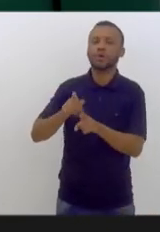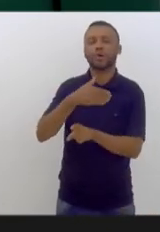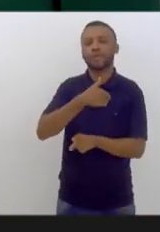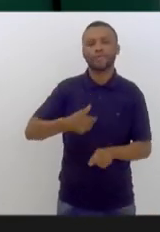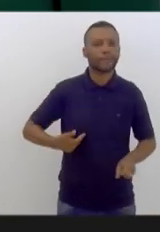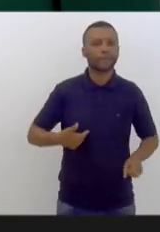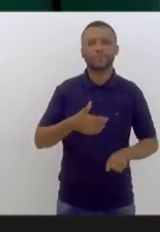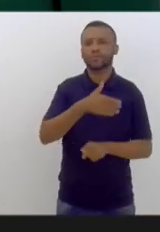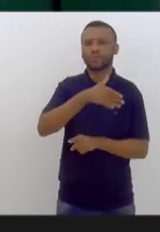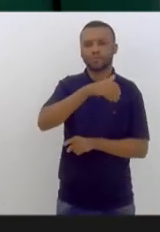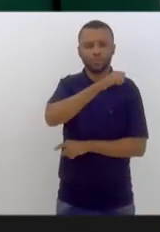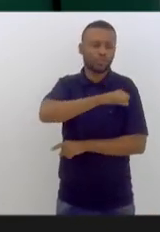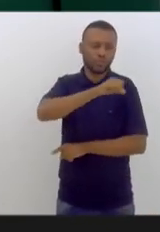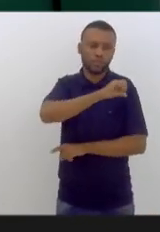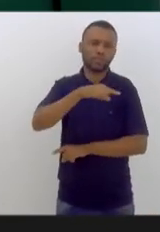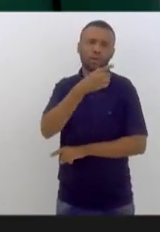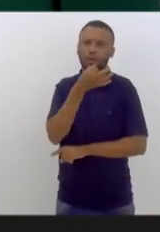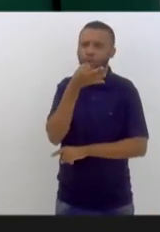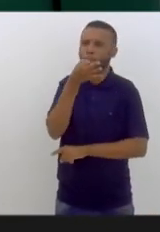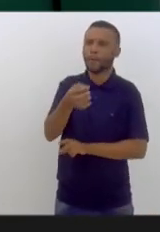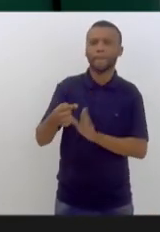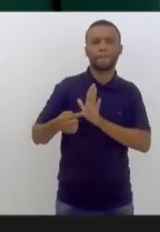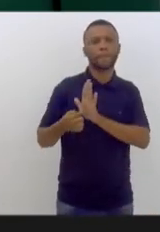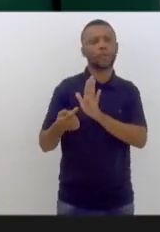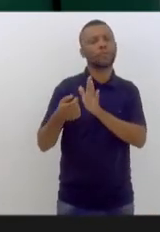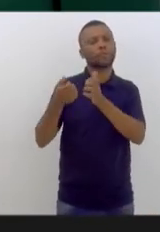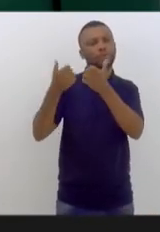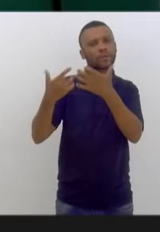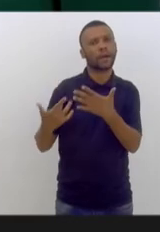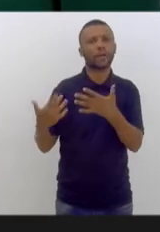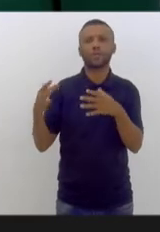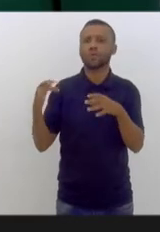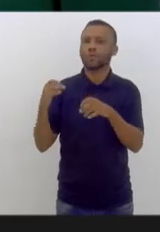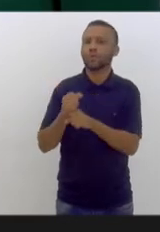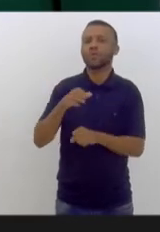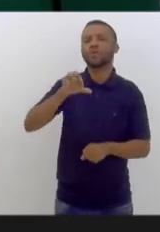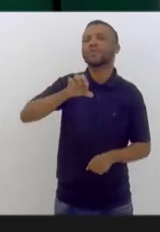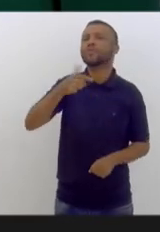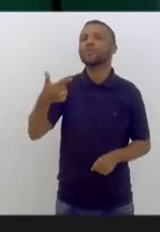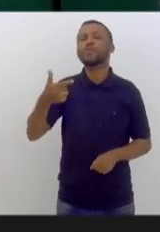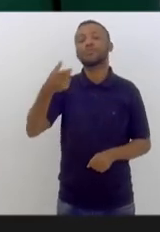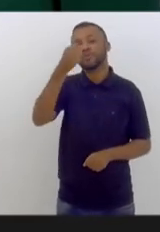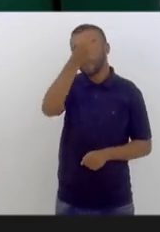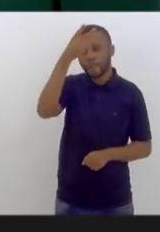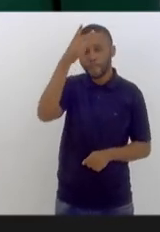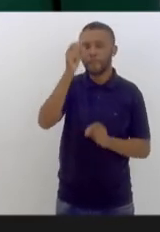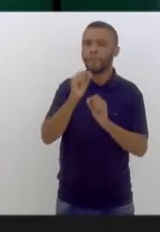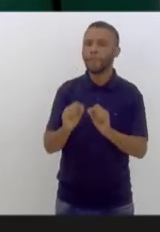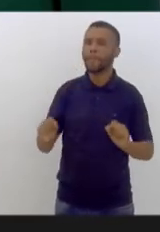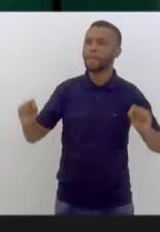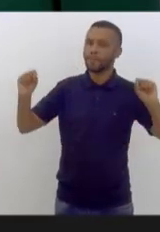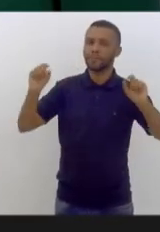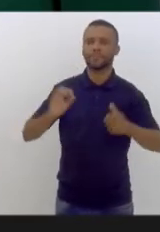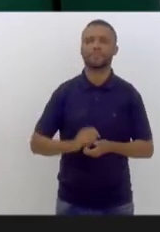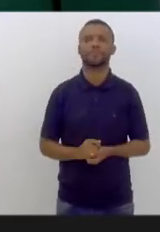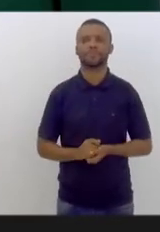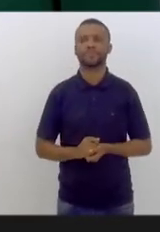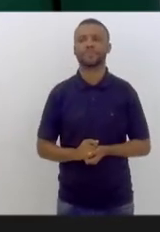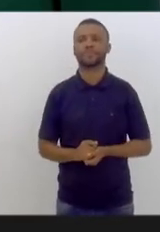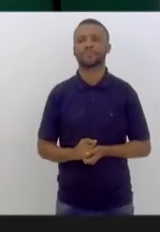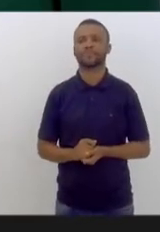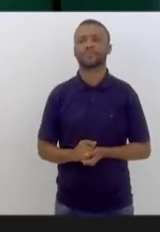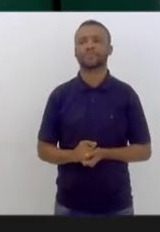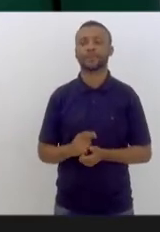também pudesse colocar o posicionamento dos 92 municípios. Nos preocupa quando, no